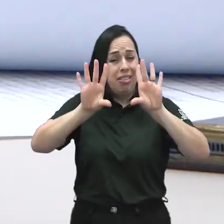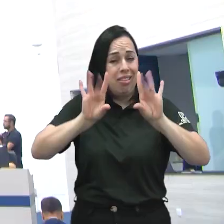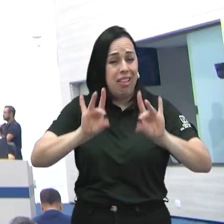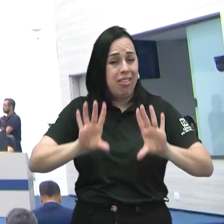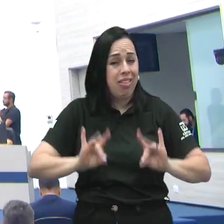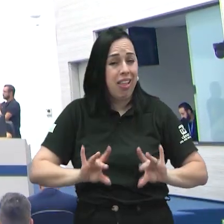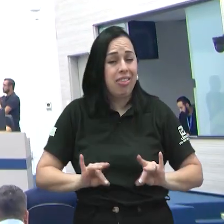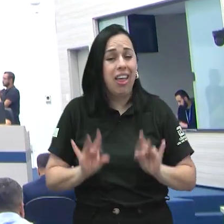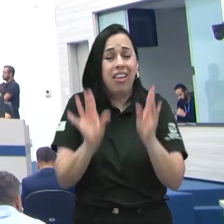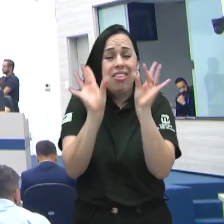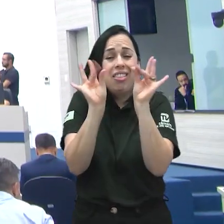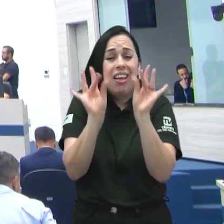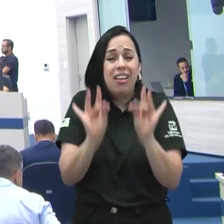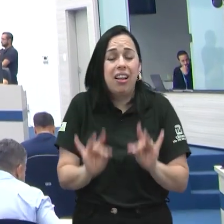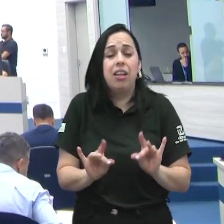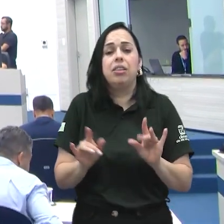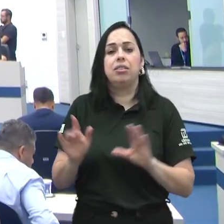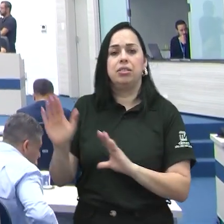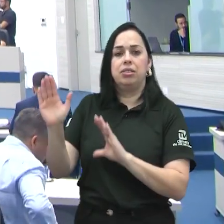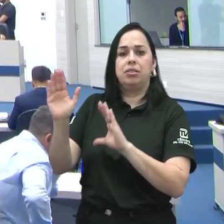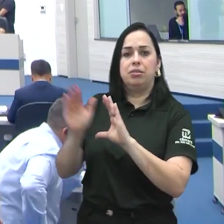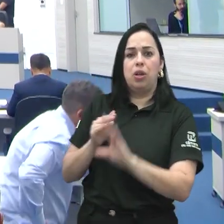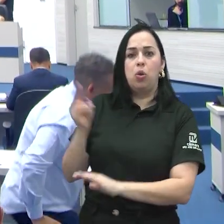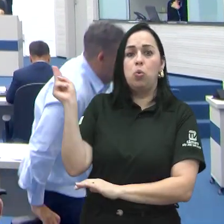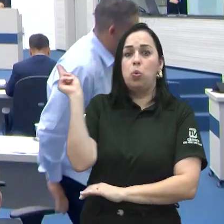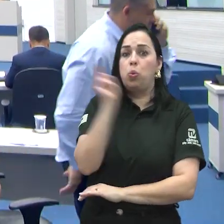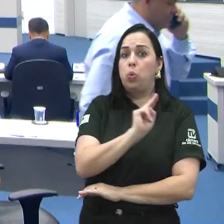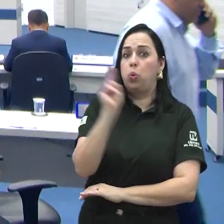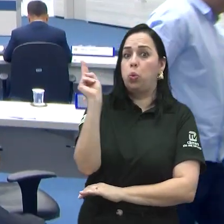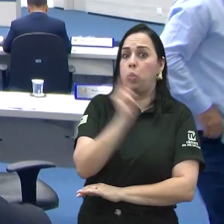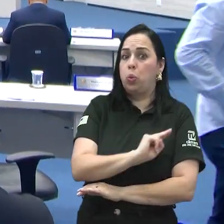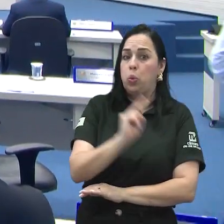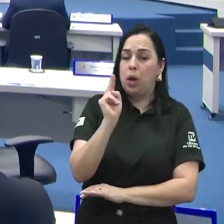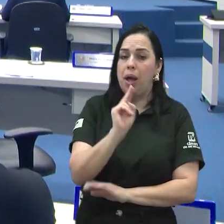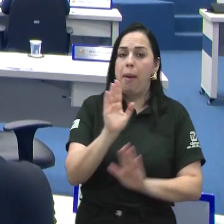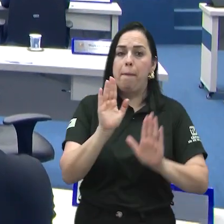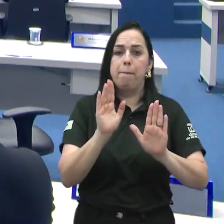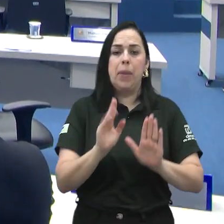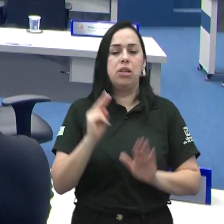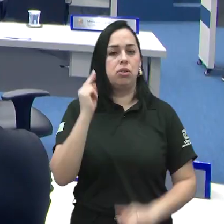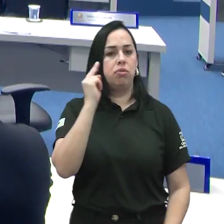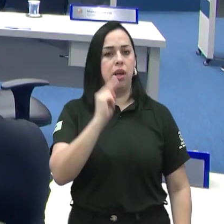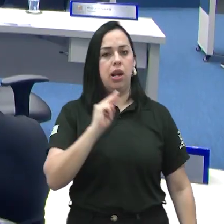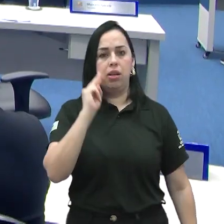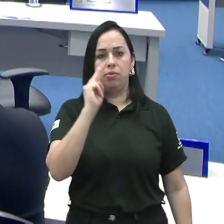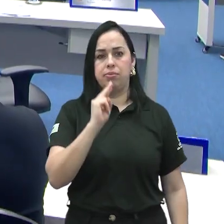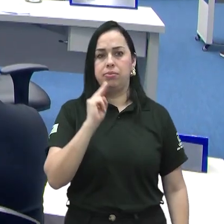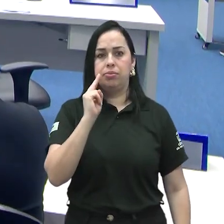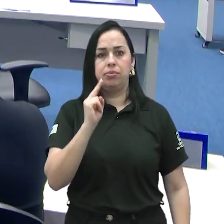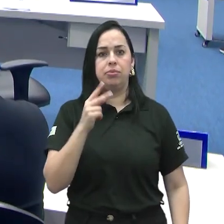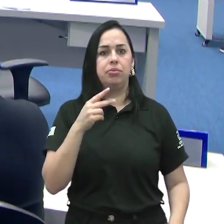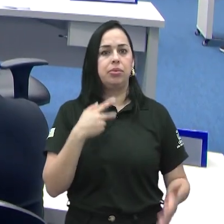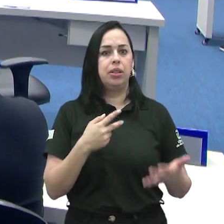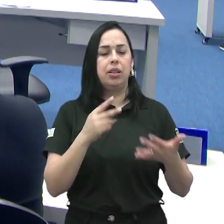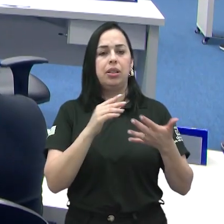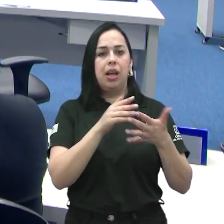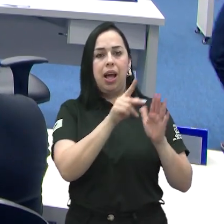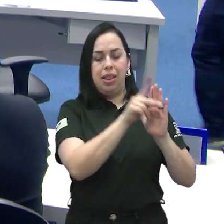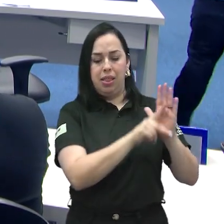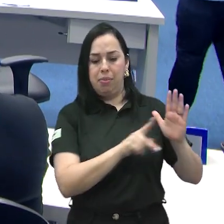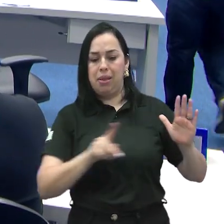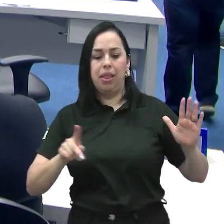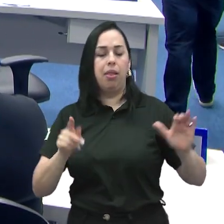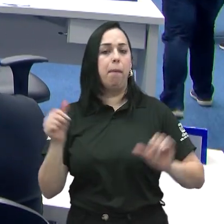detalhada. Os projetos chegaram em regime de urgência, mas os vereadores alteraram